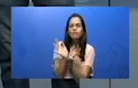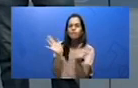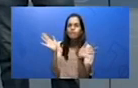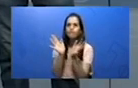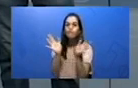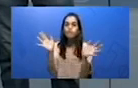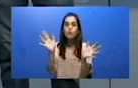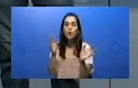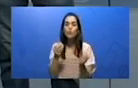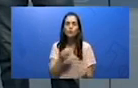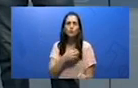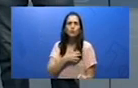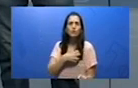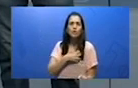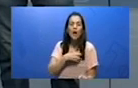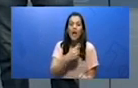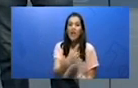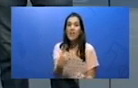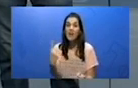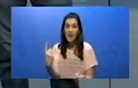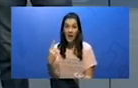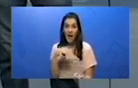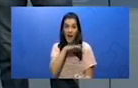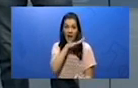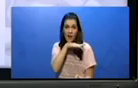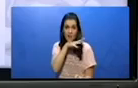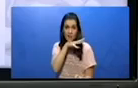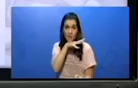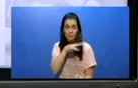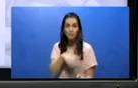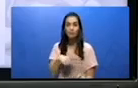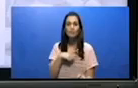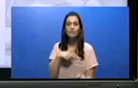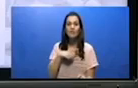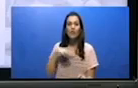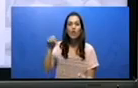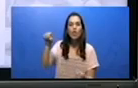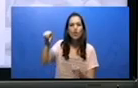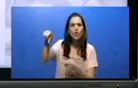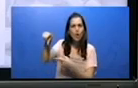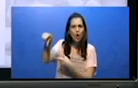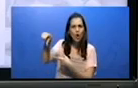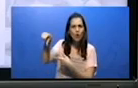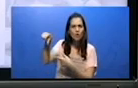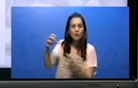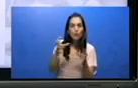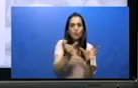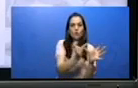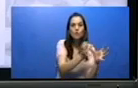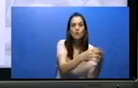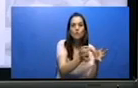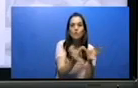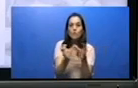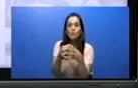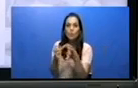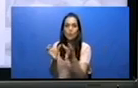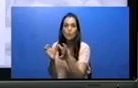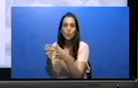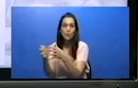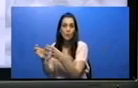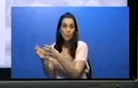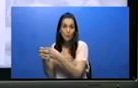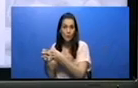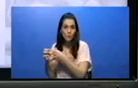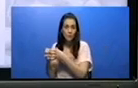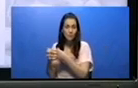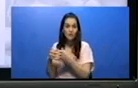os animais. Ao todo nós temos 9 filos, ou seja, 9 grupos de animais. Dentre esses